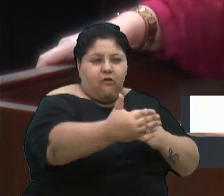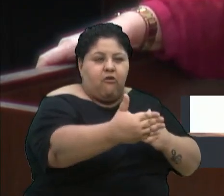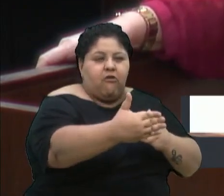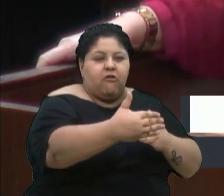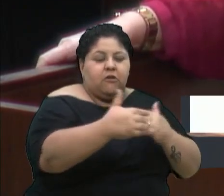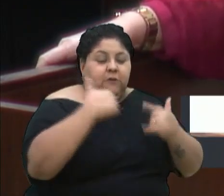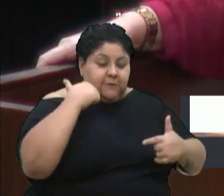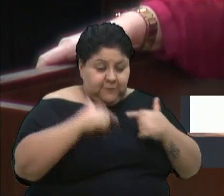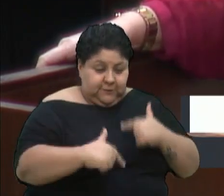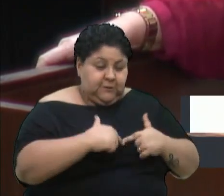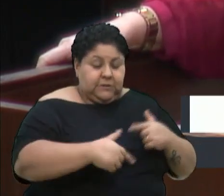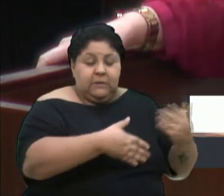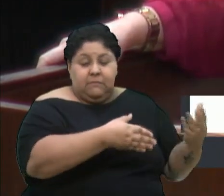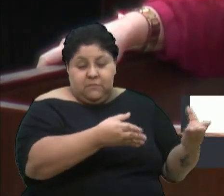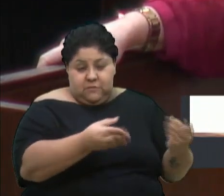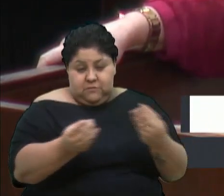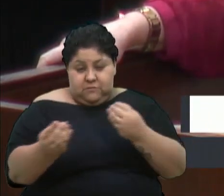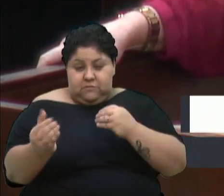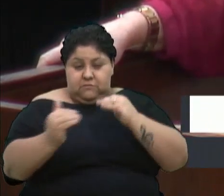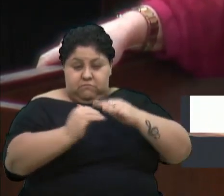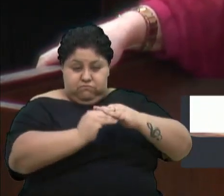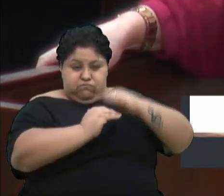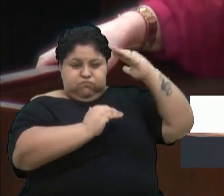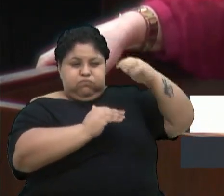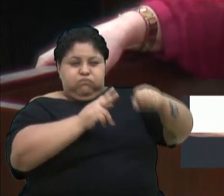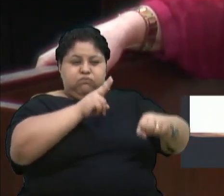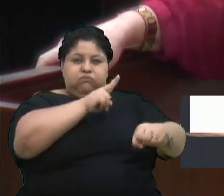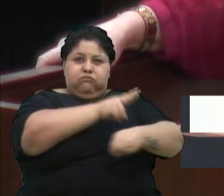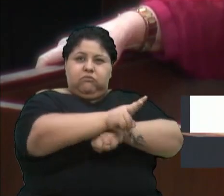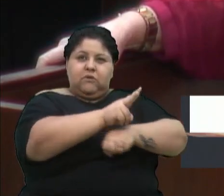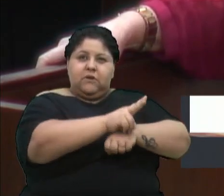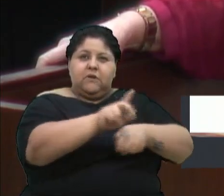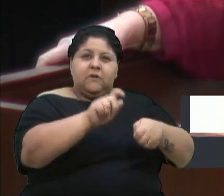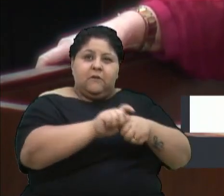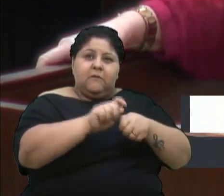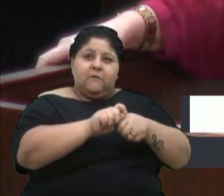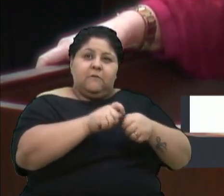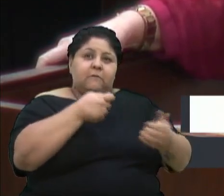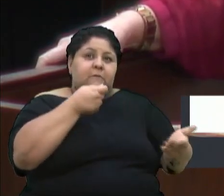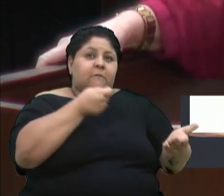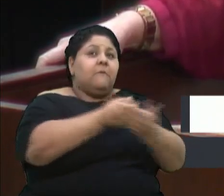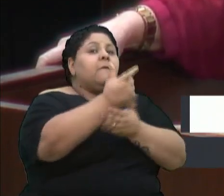trabalhado muito para que se aumente a vaga, para que se cumpra as leis, que é de